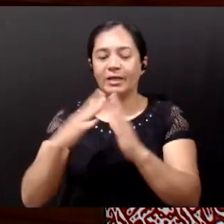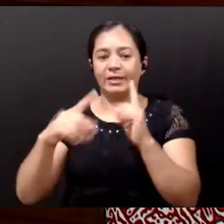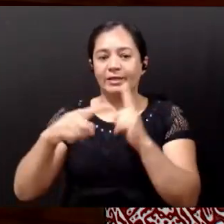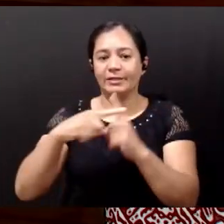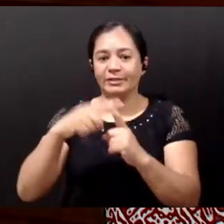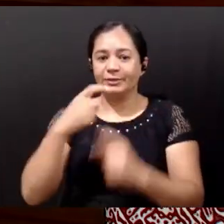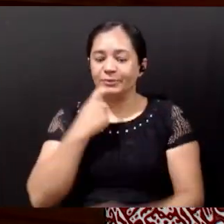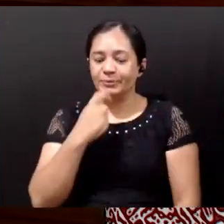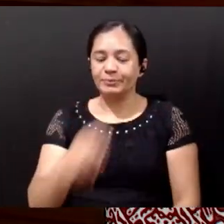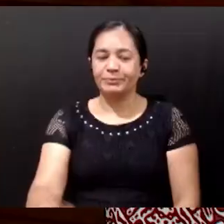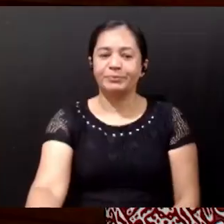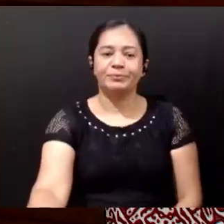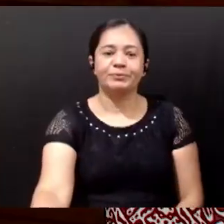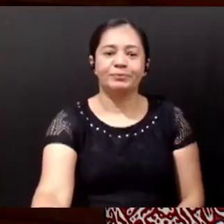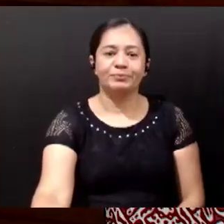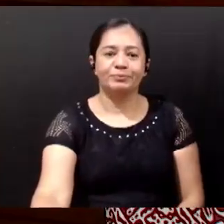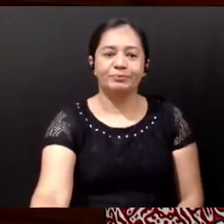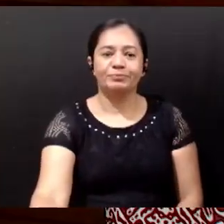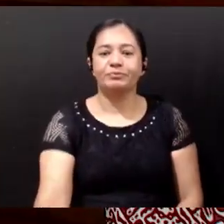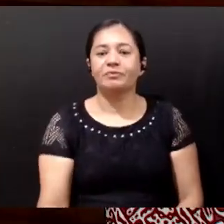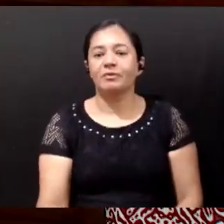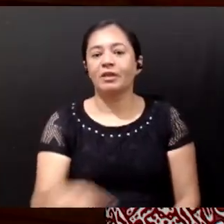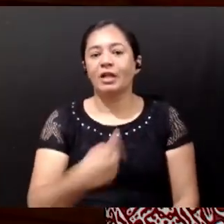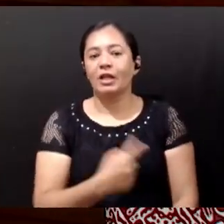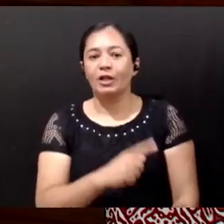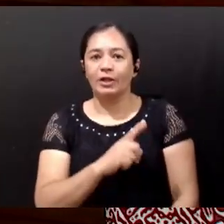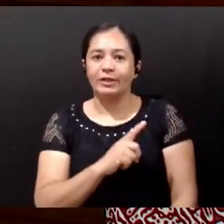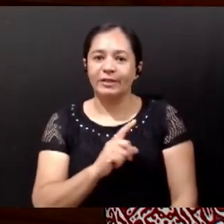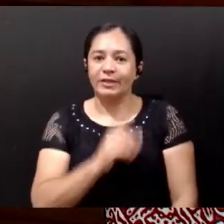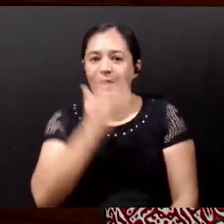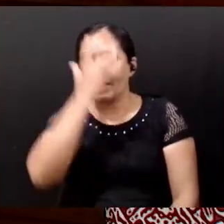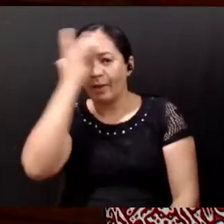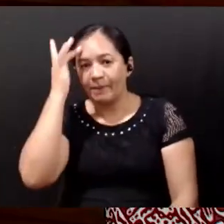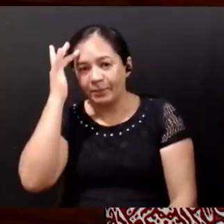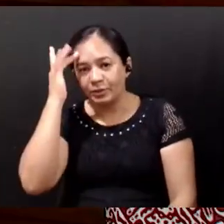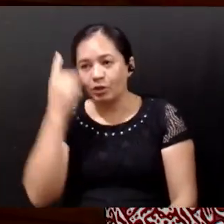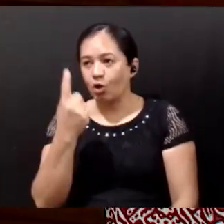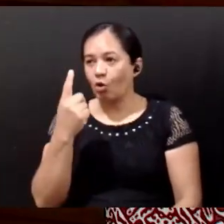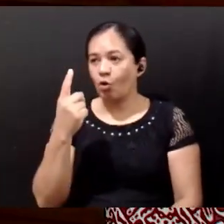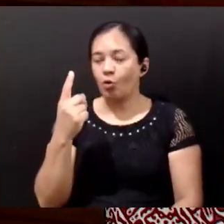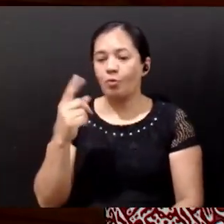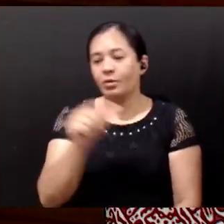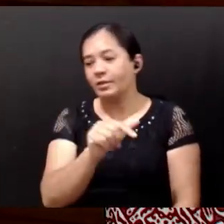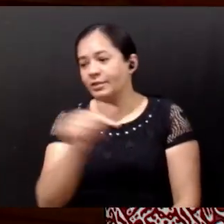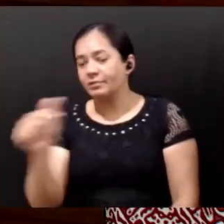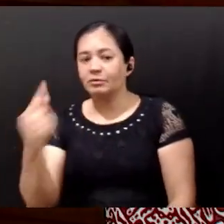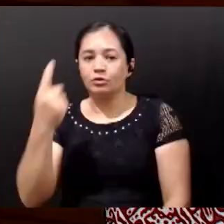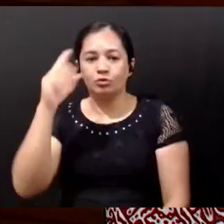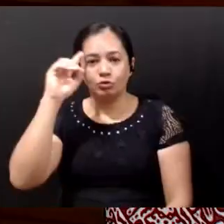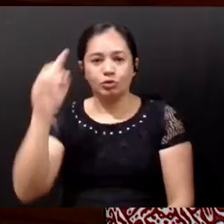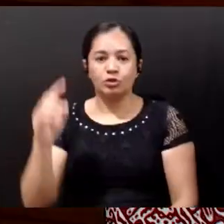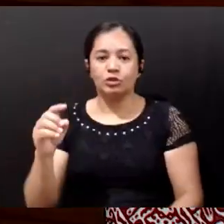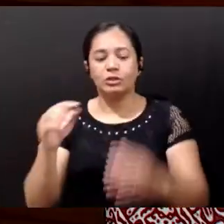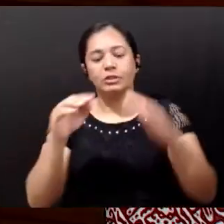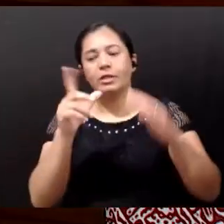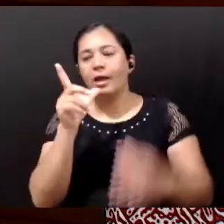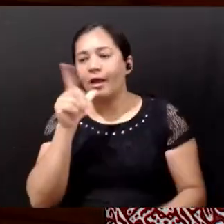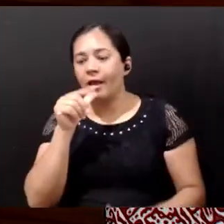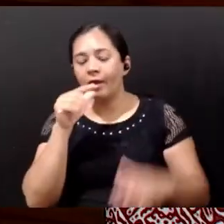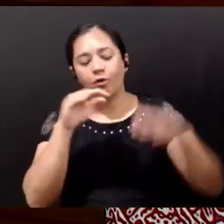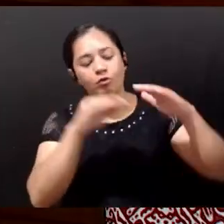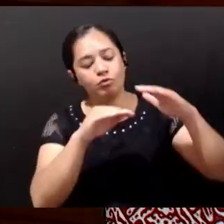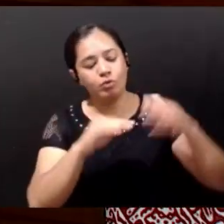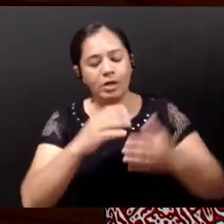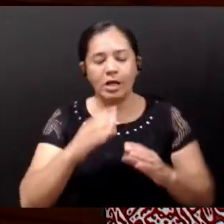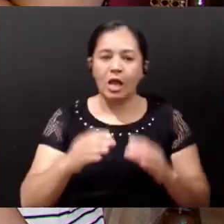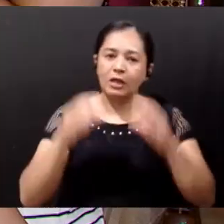lá nós temos os guardiões que uma vez por semana colocam alimentos, água, lanches, frutas, o que a